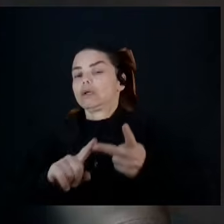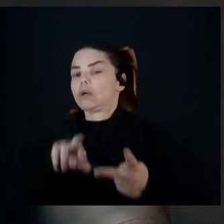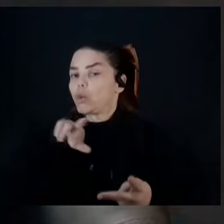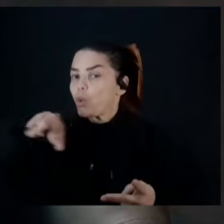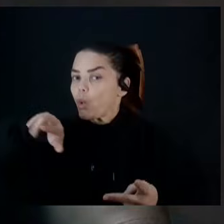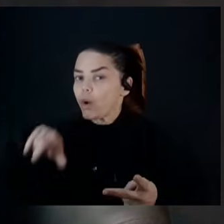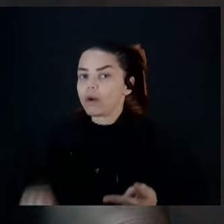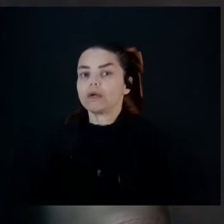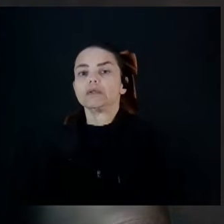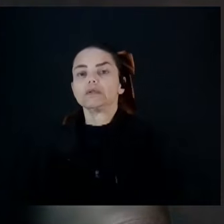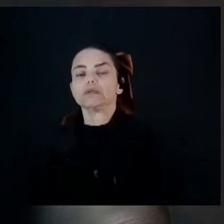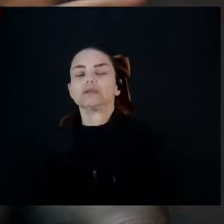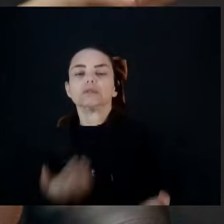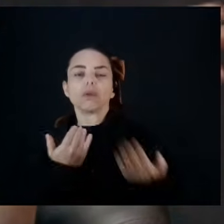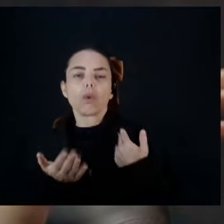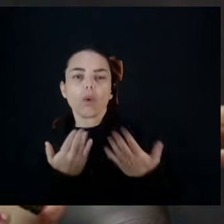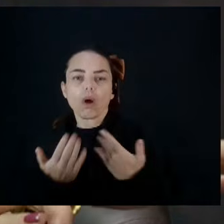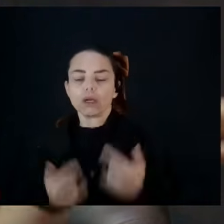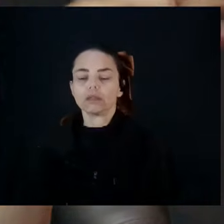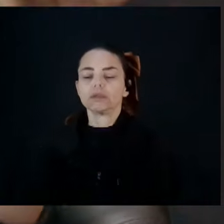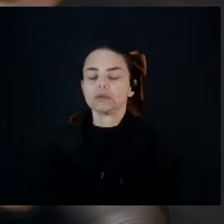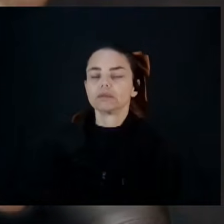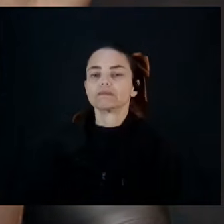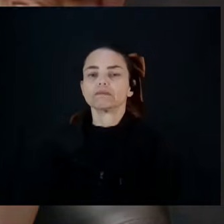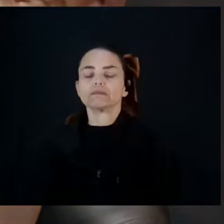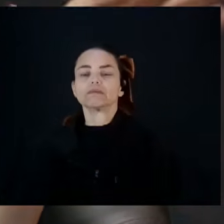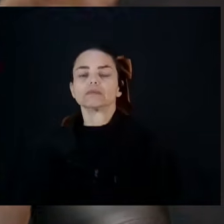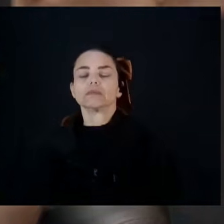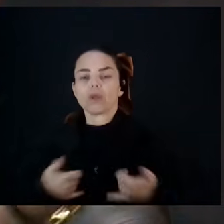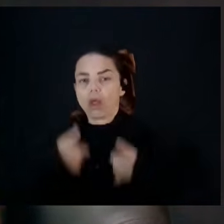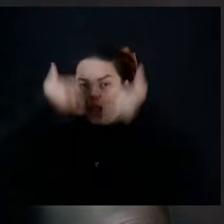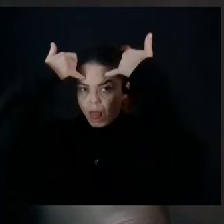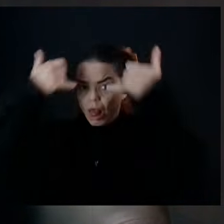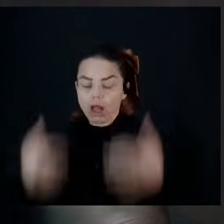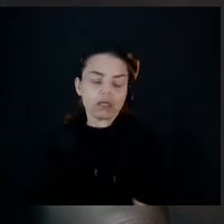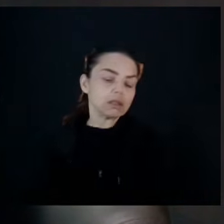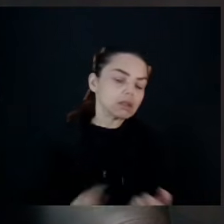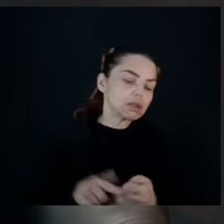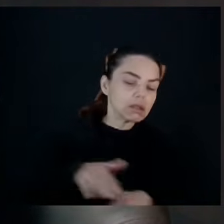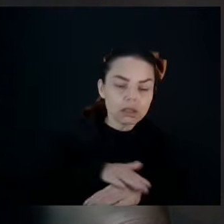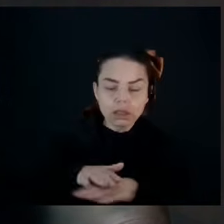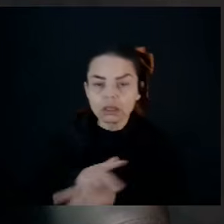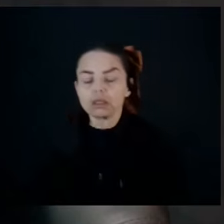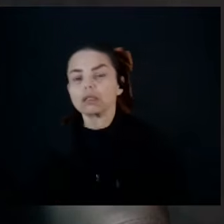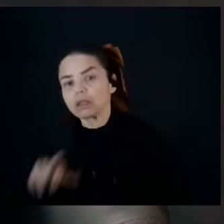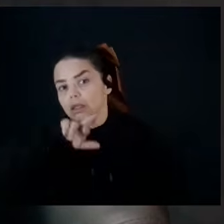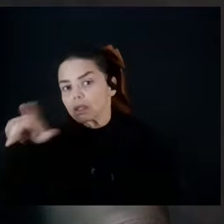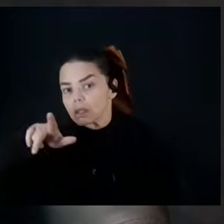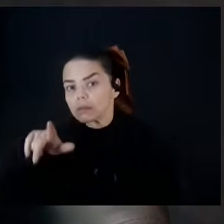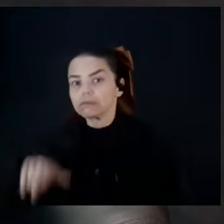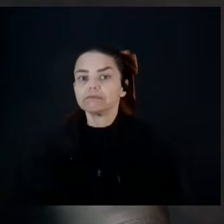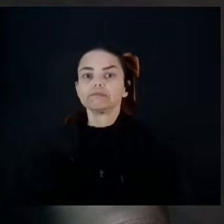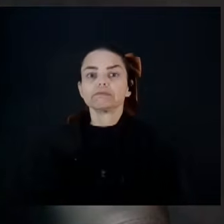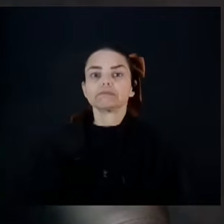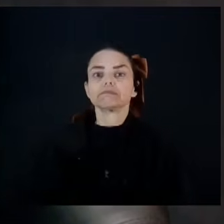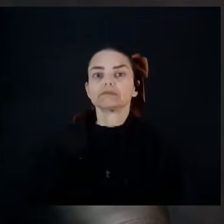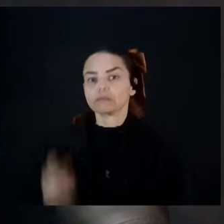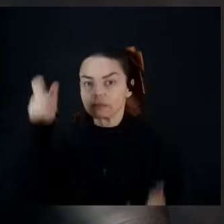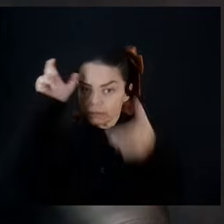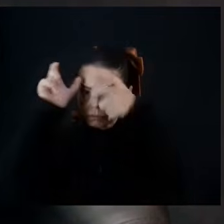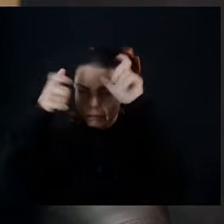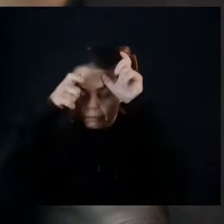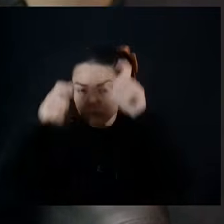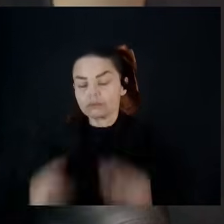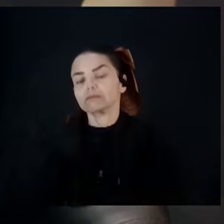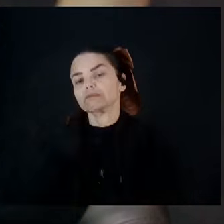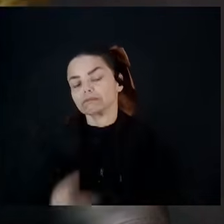essa conversa, né, do narcisista conversacional é diferente do transtorno de personalidade